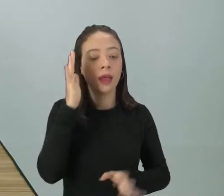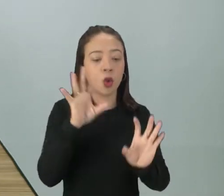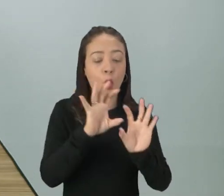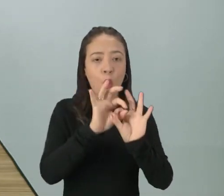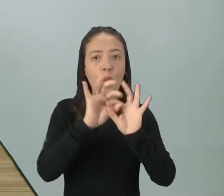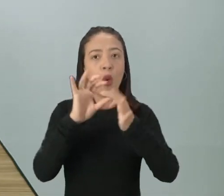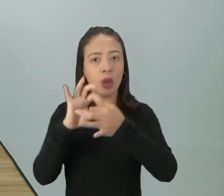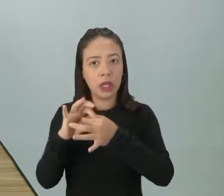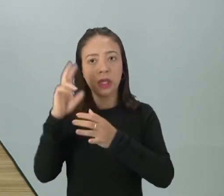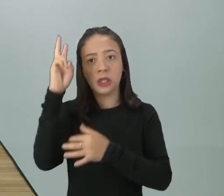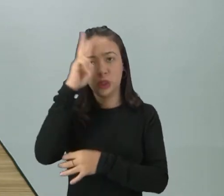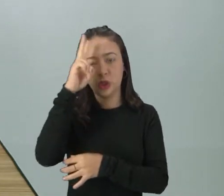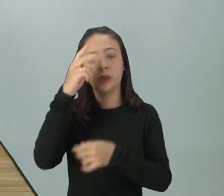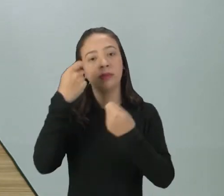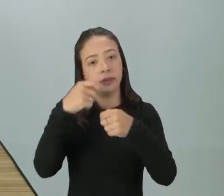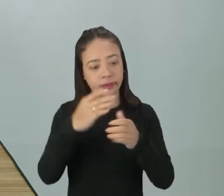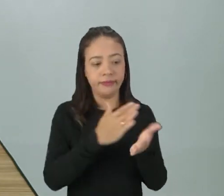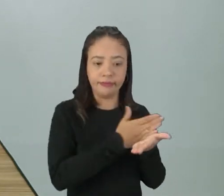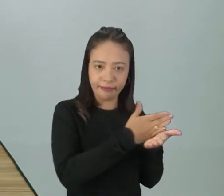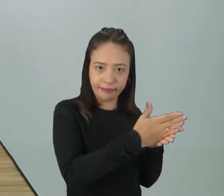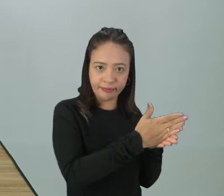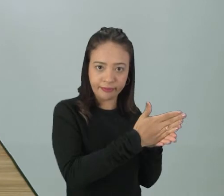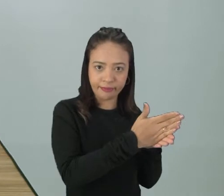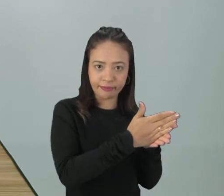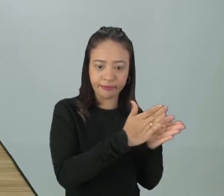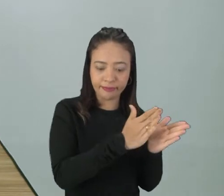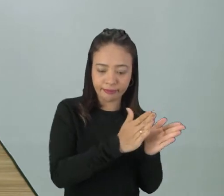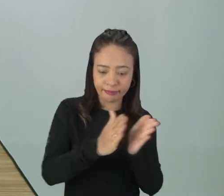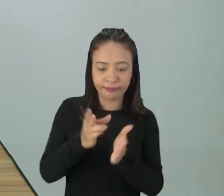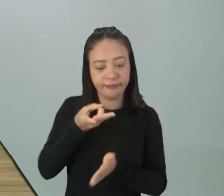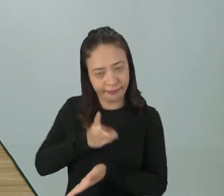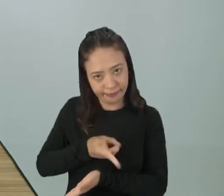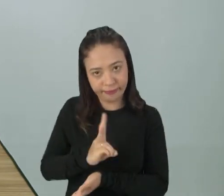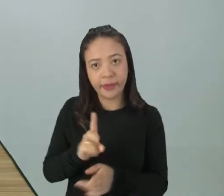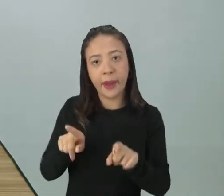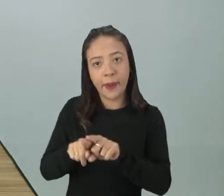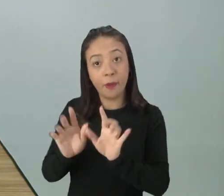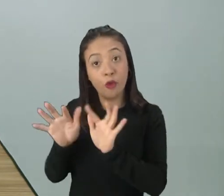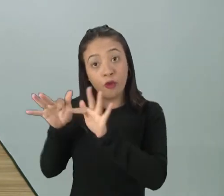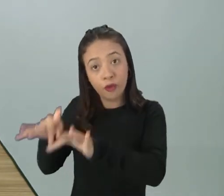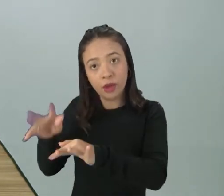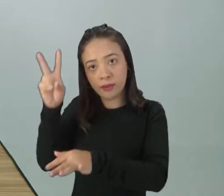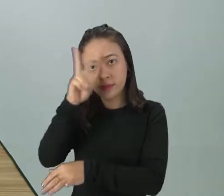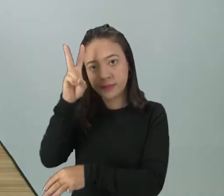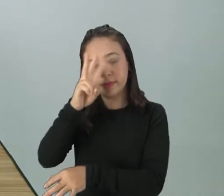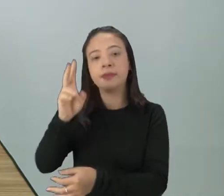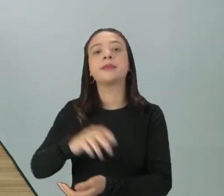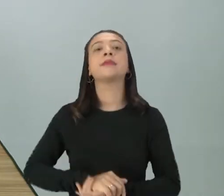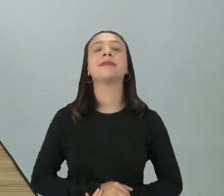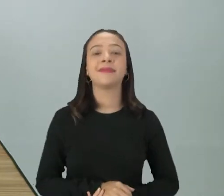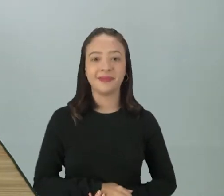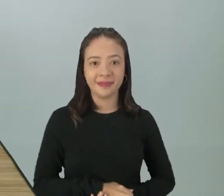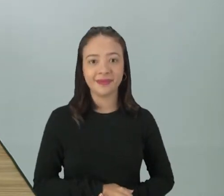características. Começo, meio e fim. Muito bem. Aqui